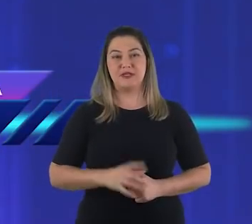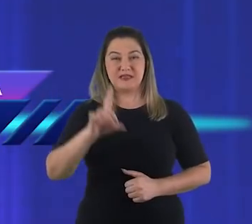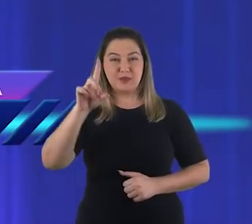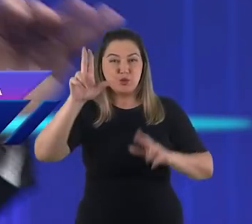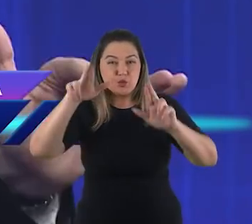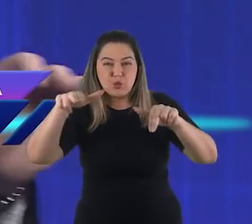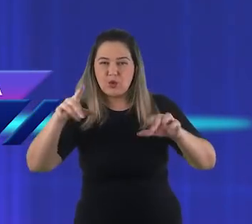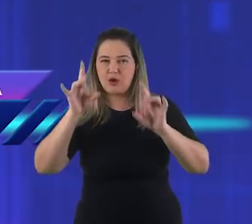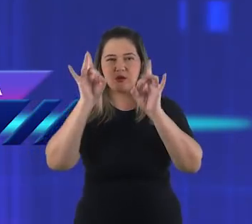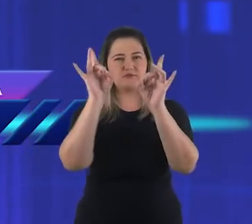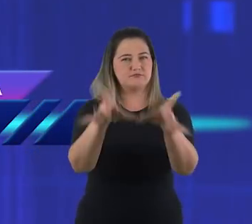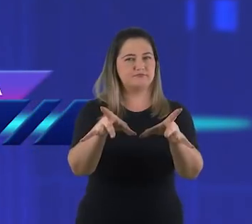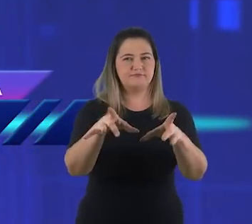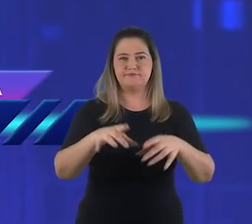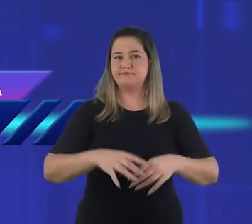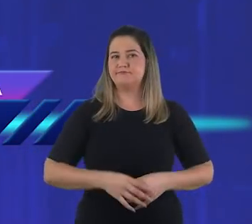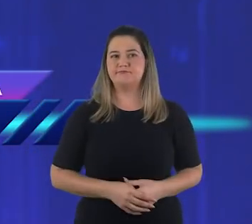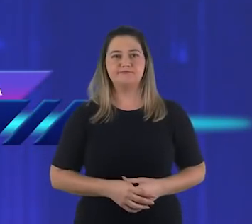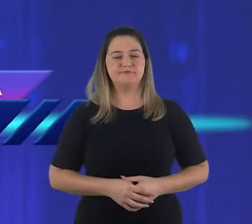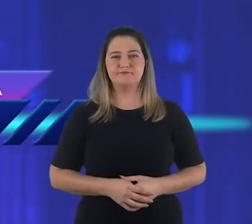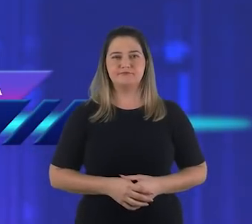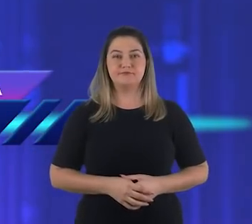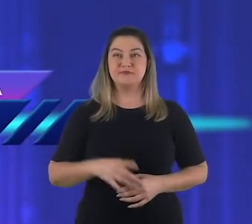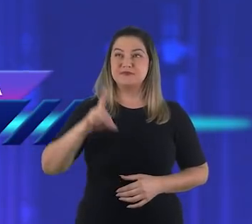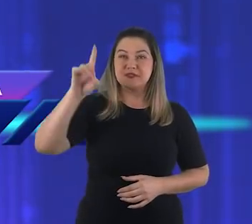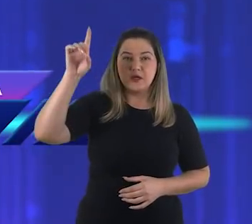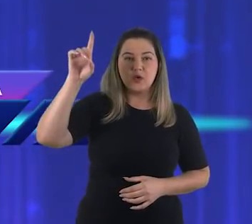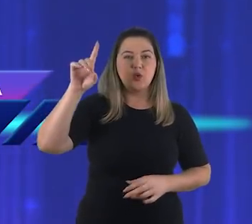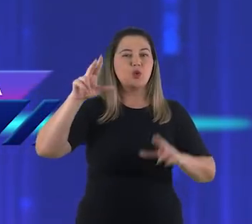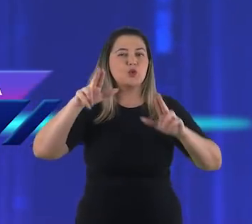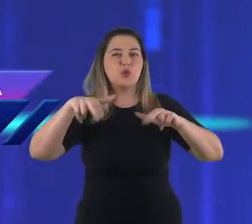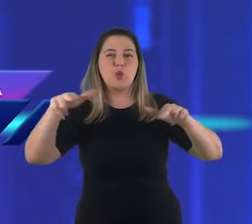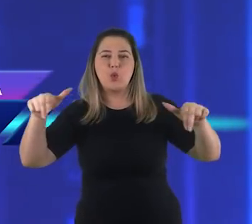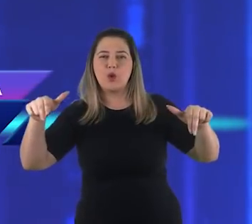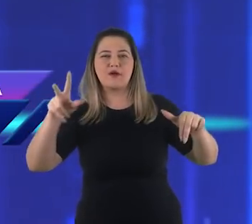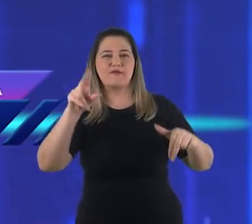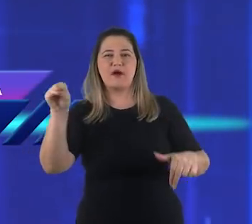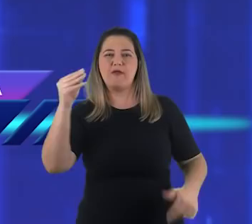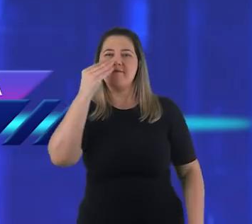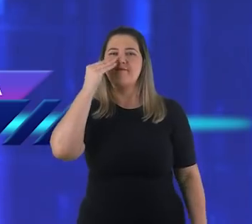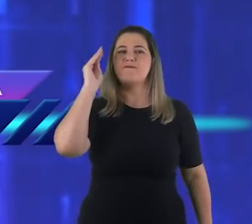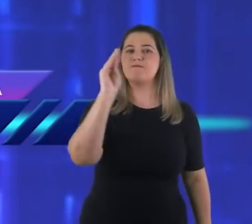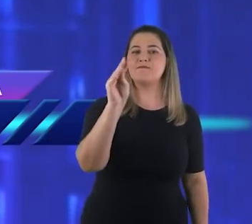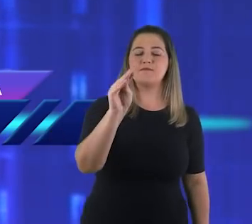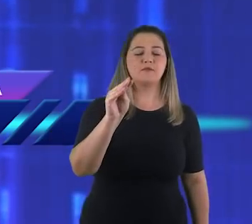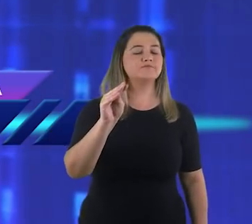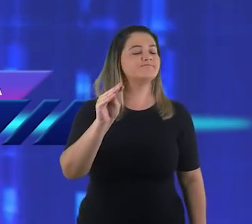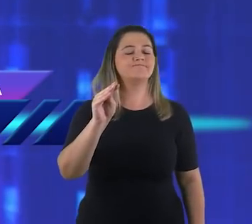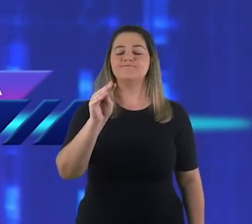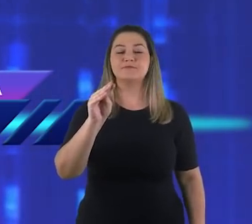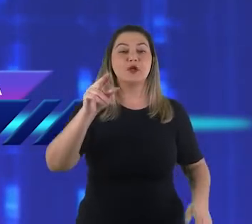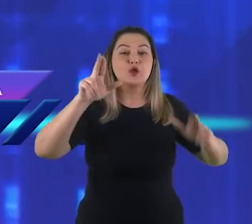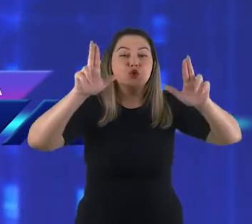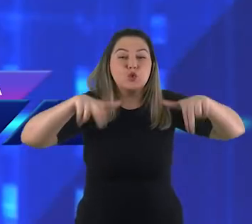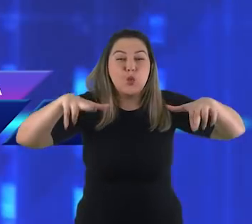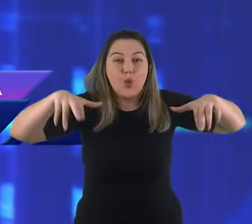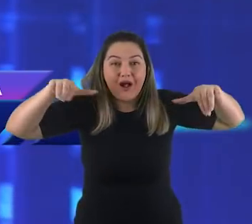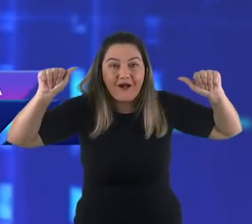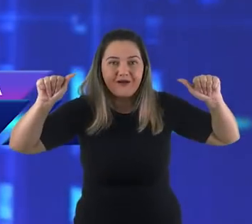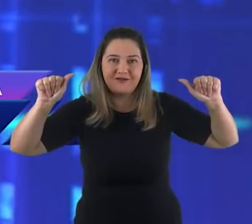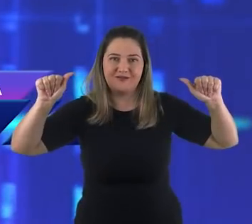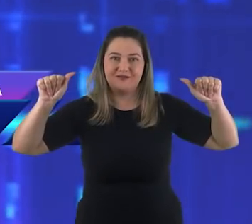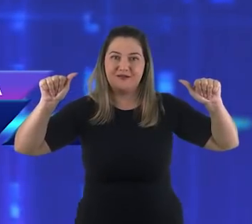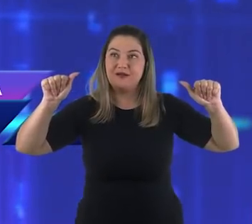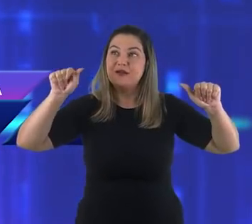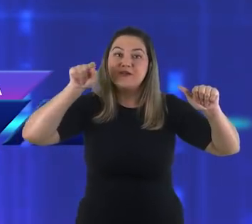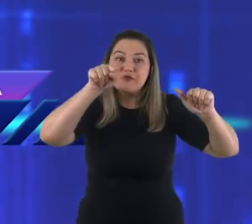de que Deus não vai te deixar, de que Ele nunca nos abandonará. Nunca